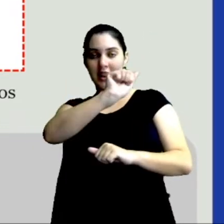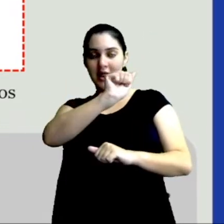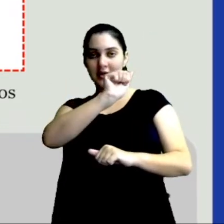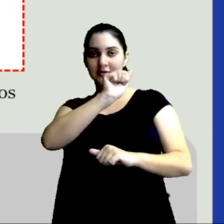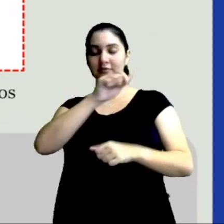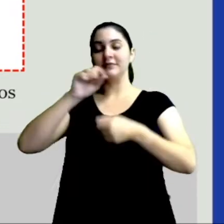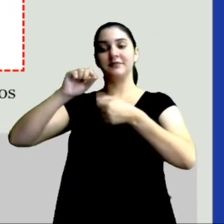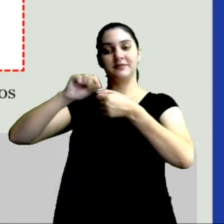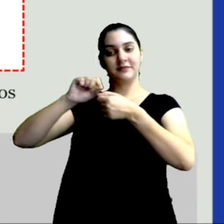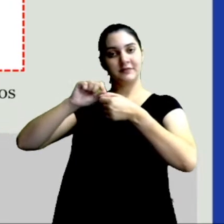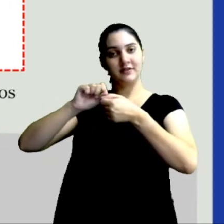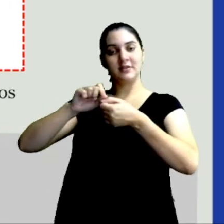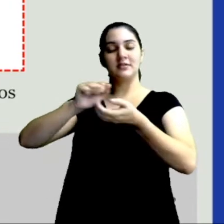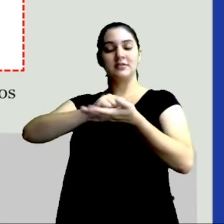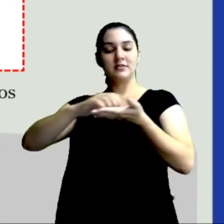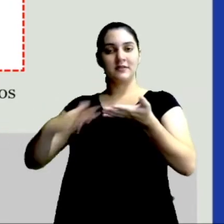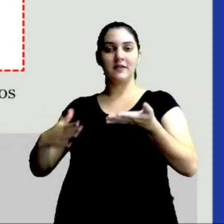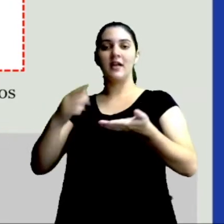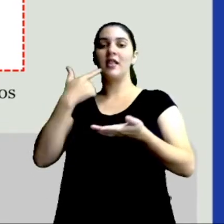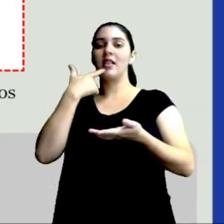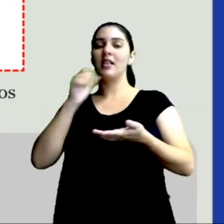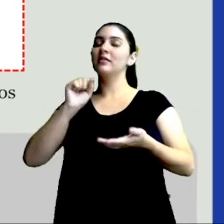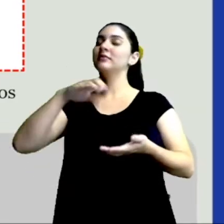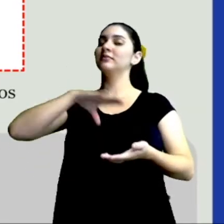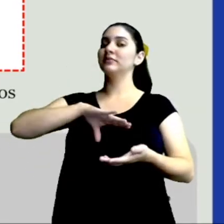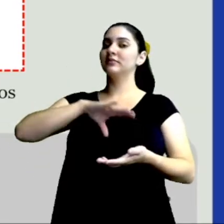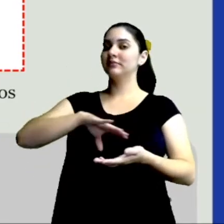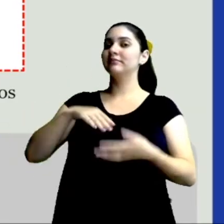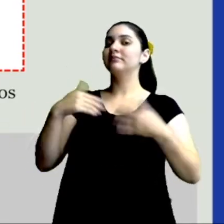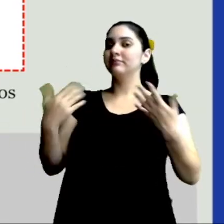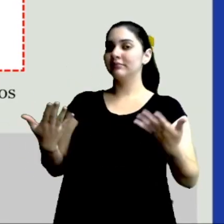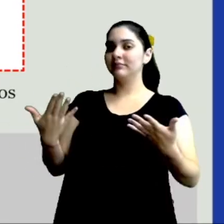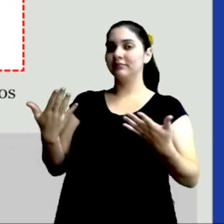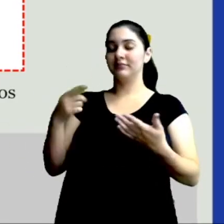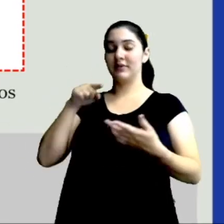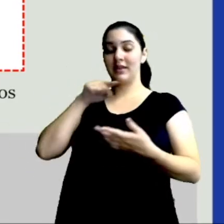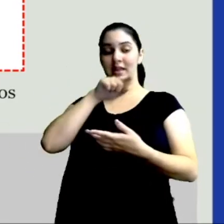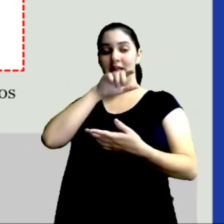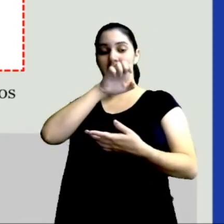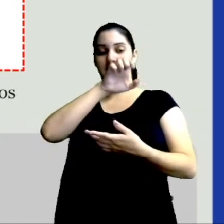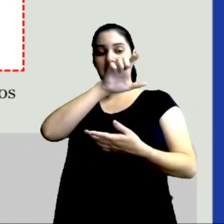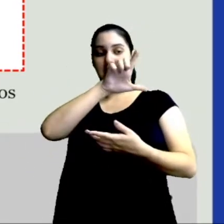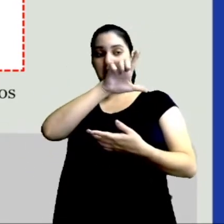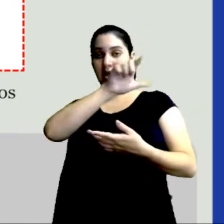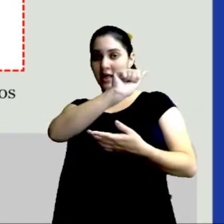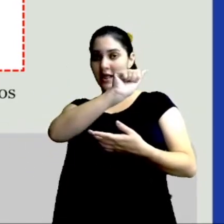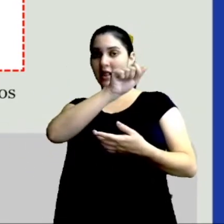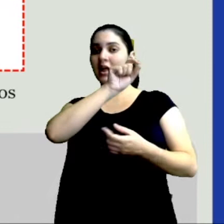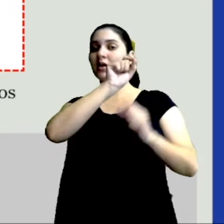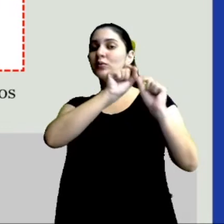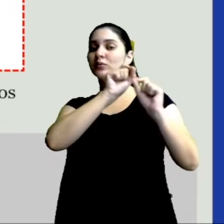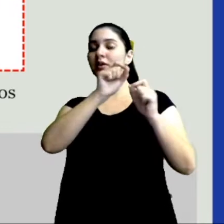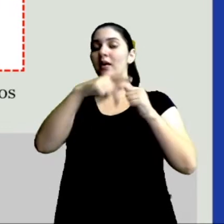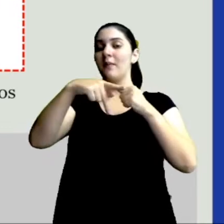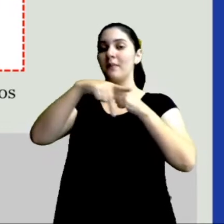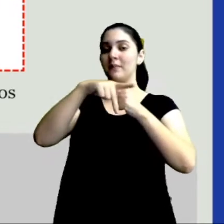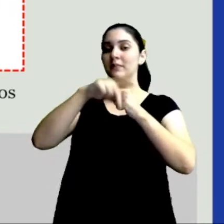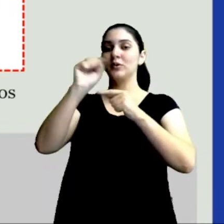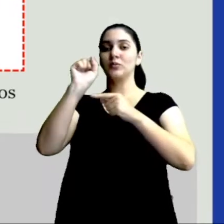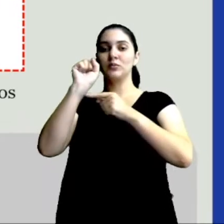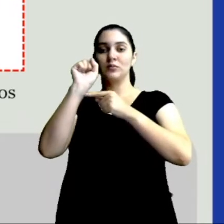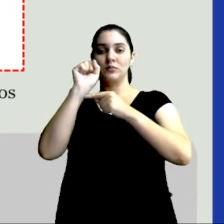de língua portuguesa. Portanto, aí, ela é um substantivo, é um pronome, né,